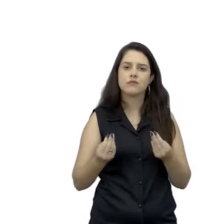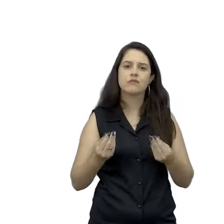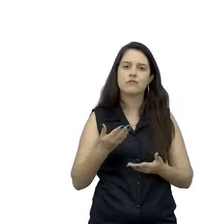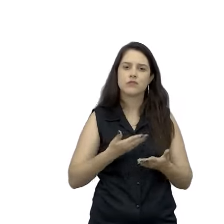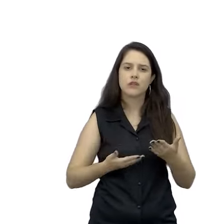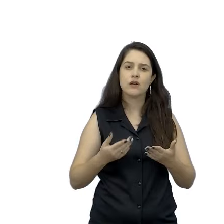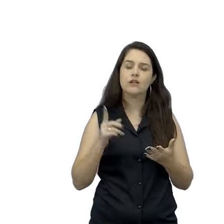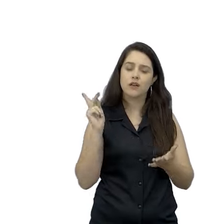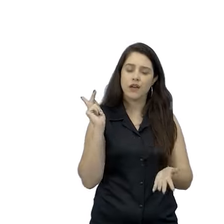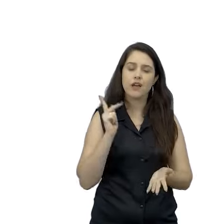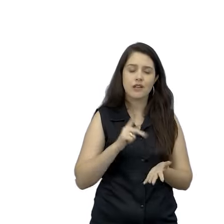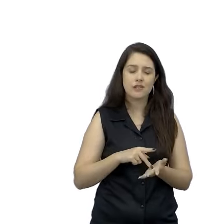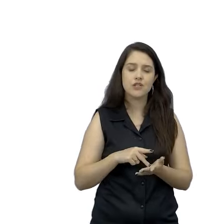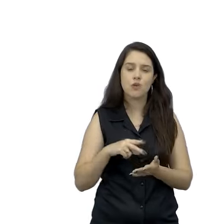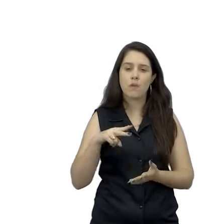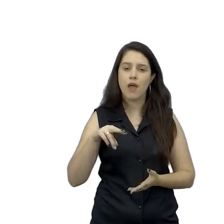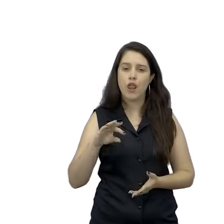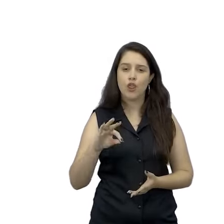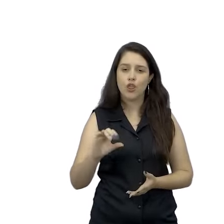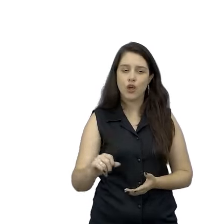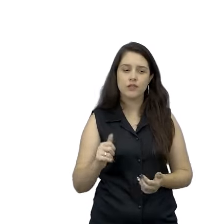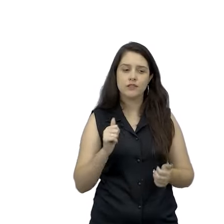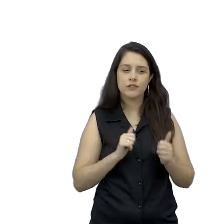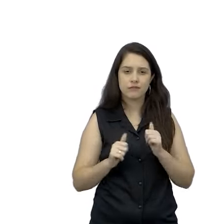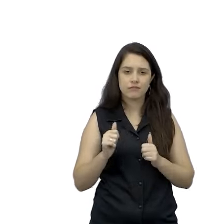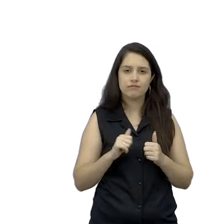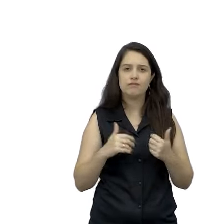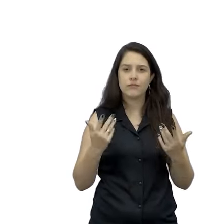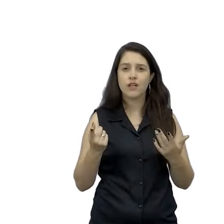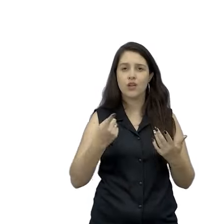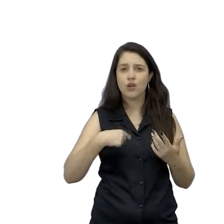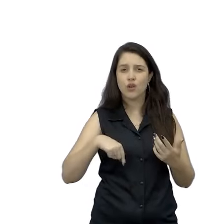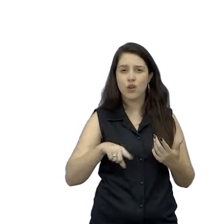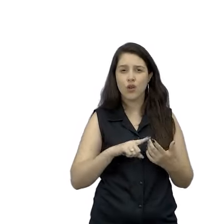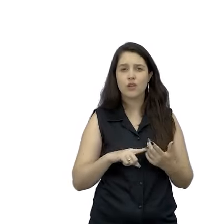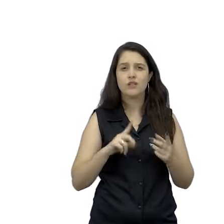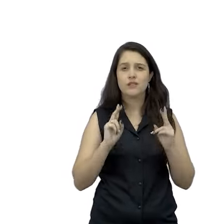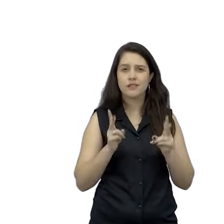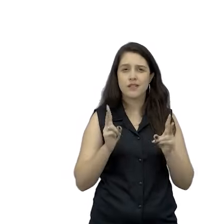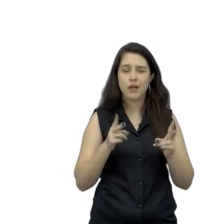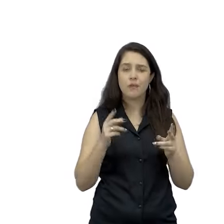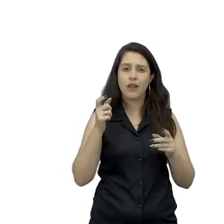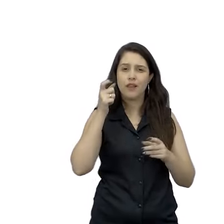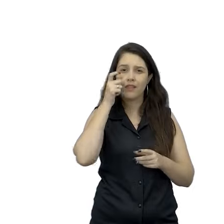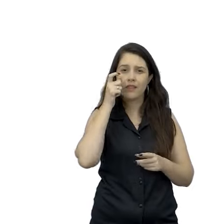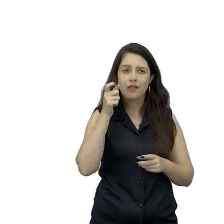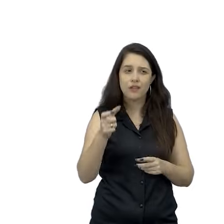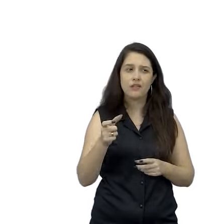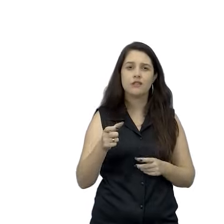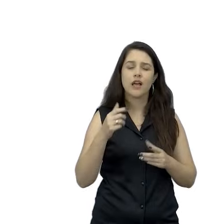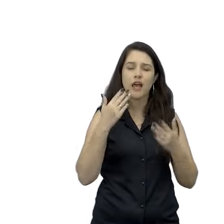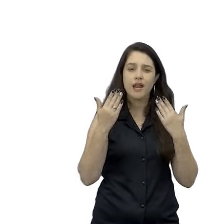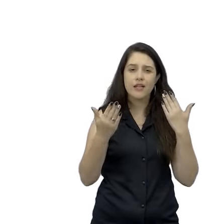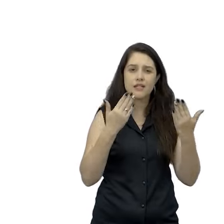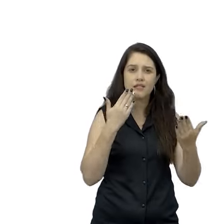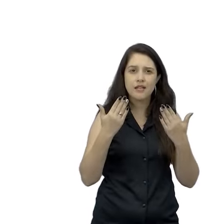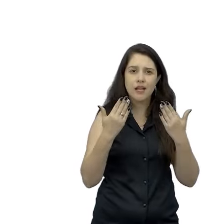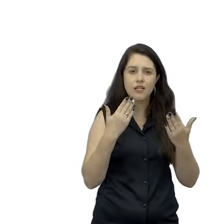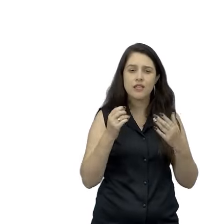que existem na nossa sociedade. Então, é sempre interessante quando vocês vão analisar cada sequência